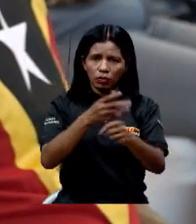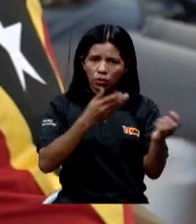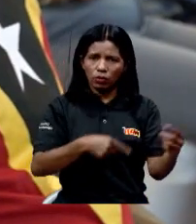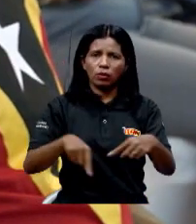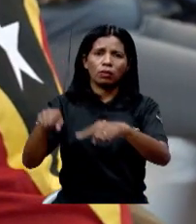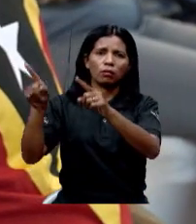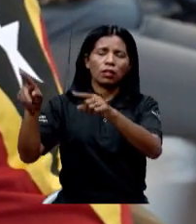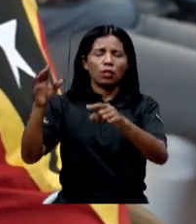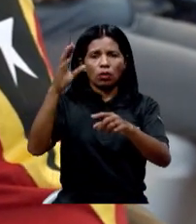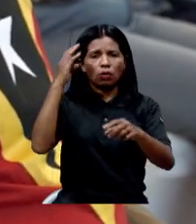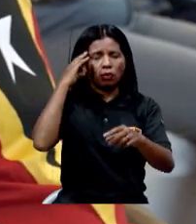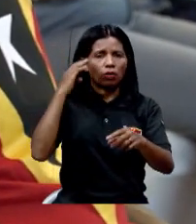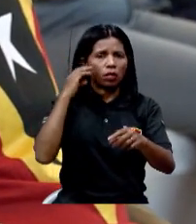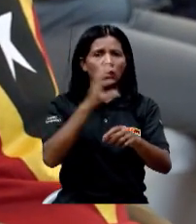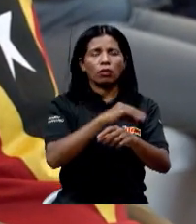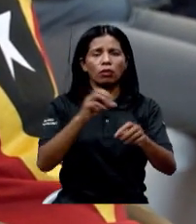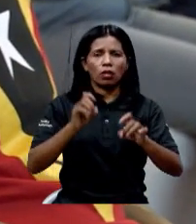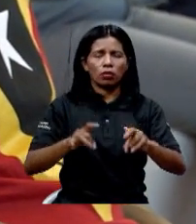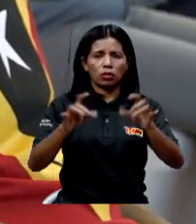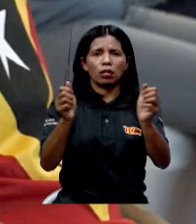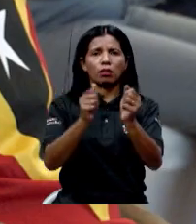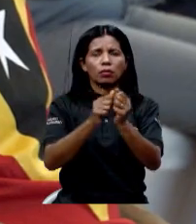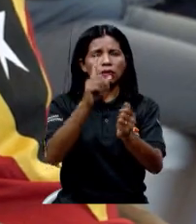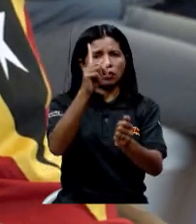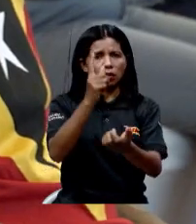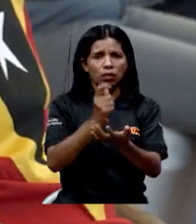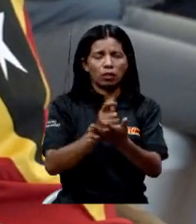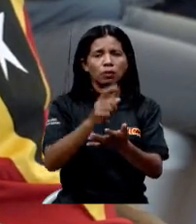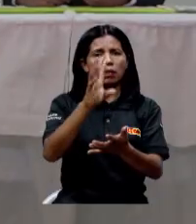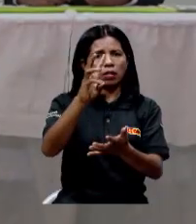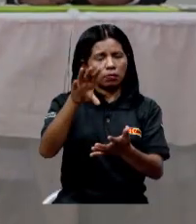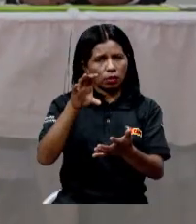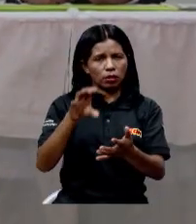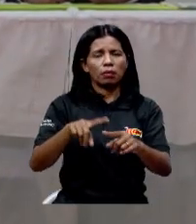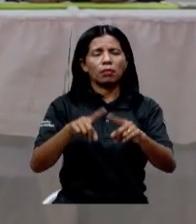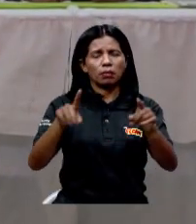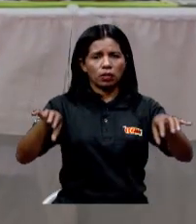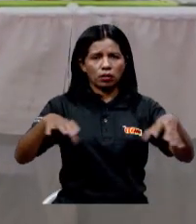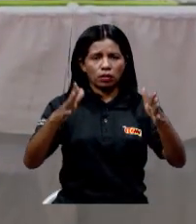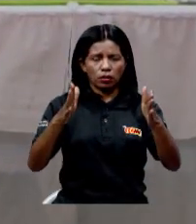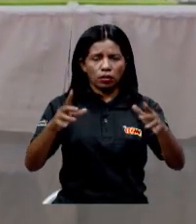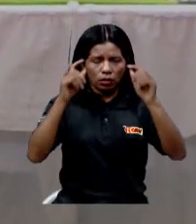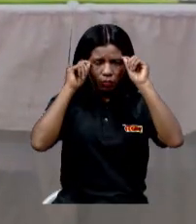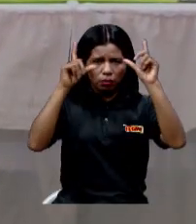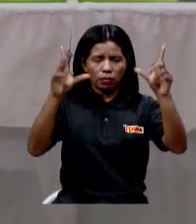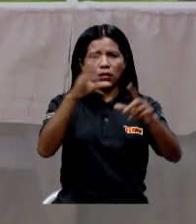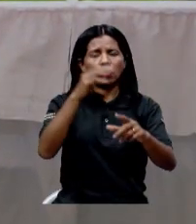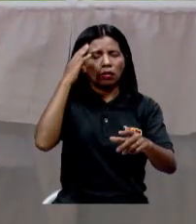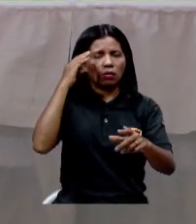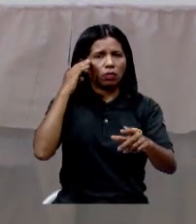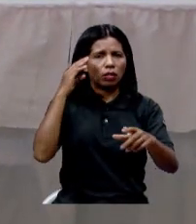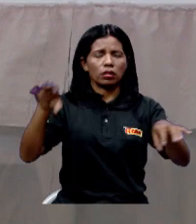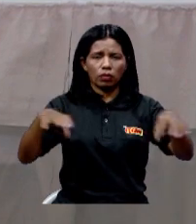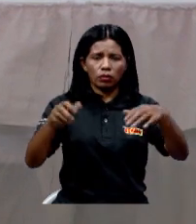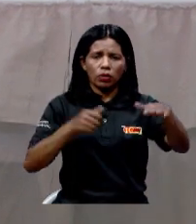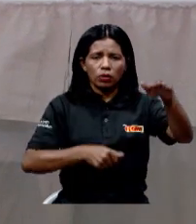Korea Sul no Australia, hamutuk rihunida atus enen resin, maibe trabalhador timoruan barak liu, iha Korea Sul, mak servisu